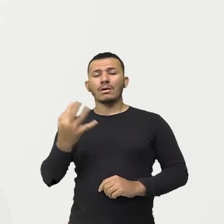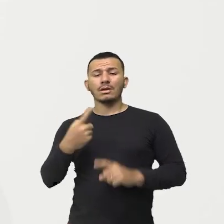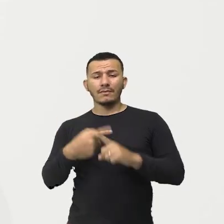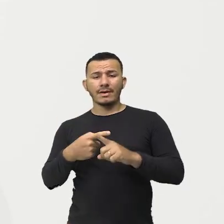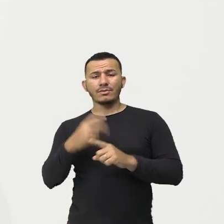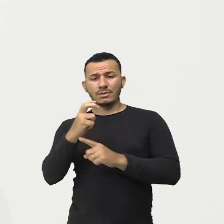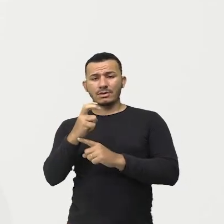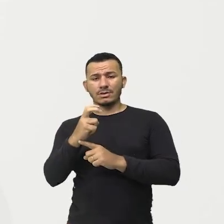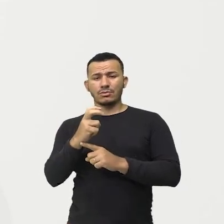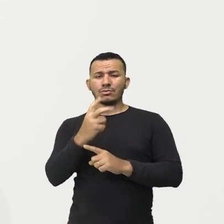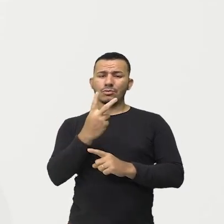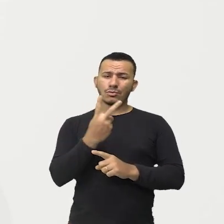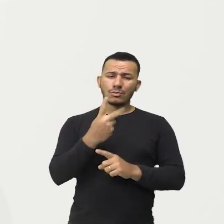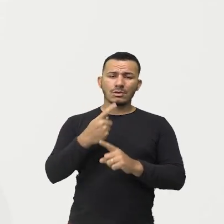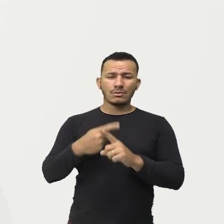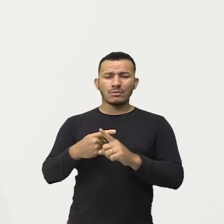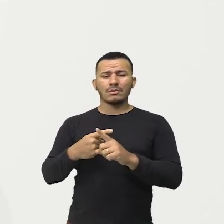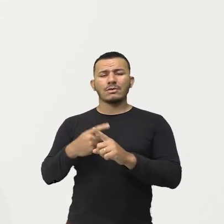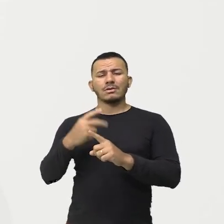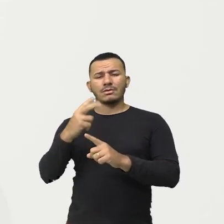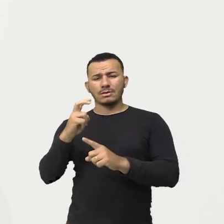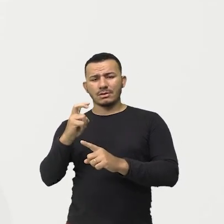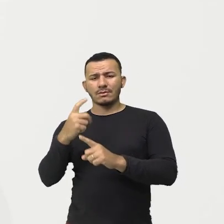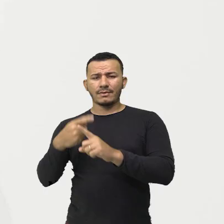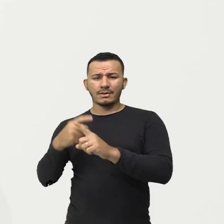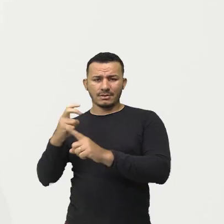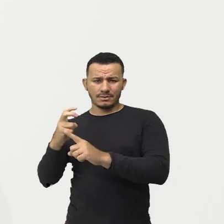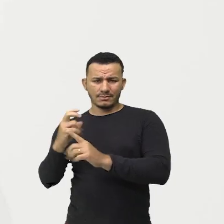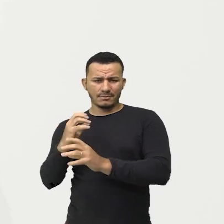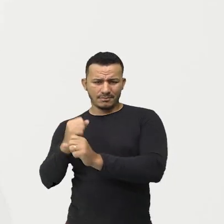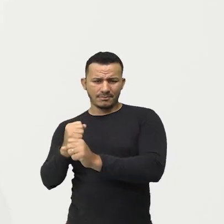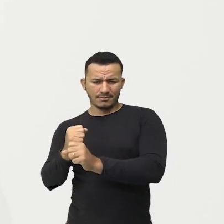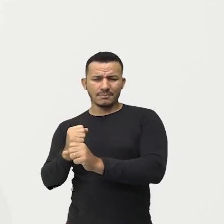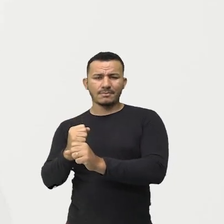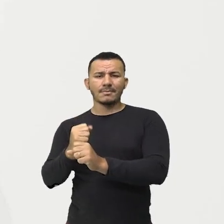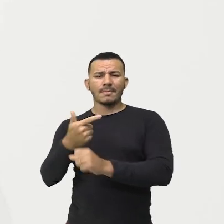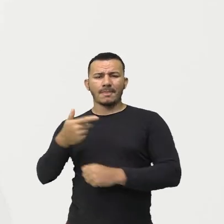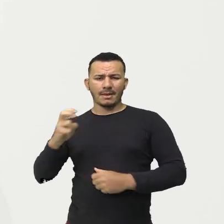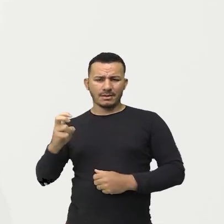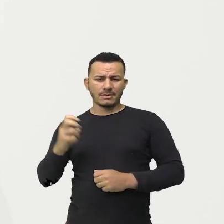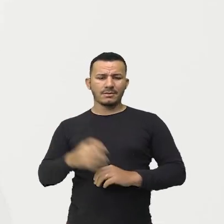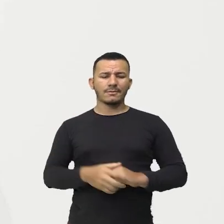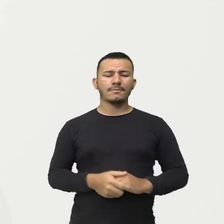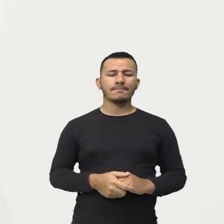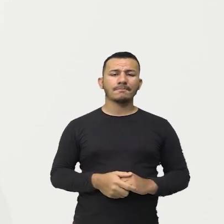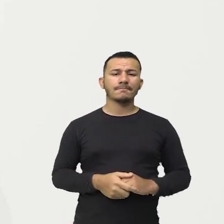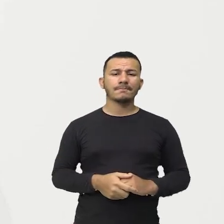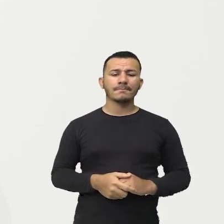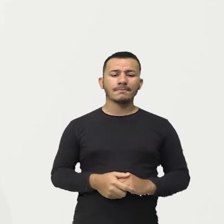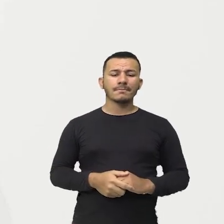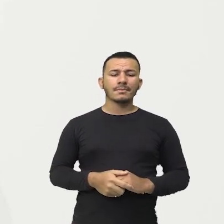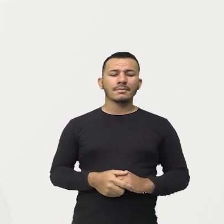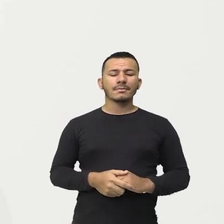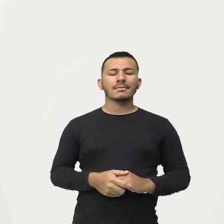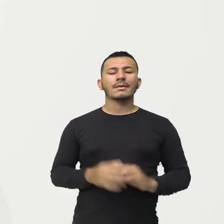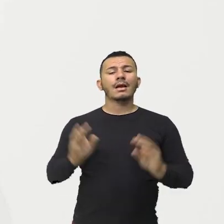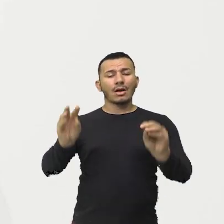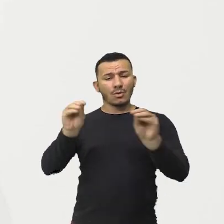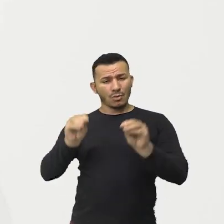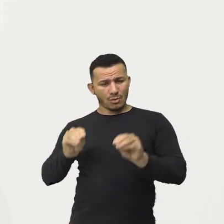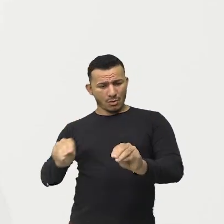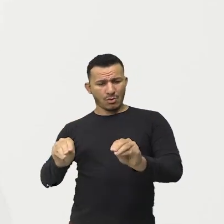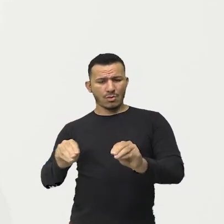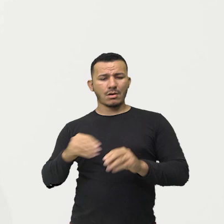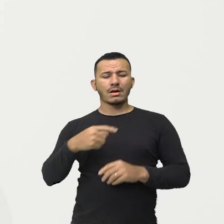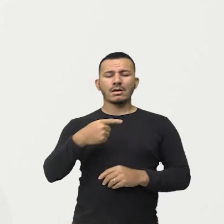multiplicado. Continuando, não ficar então, ó, menos... Nem vou resolver ainda a multiplicação, tá legal? Bora repetir tudinho aqui,